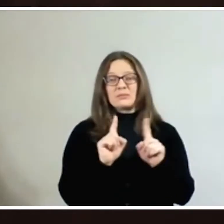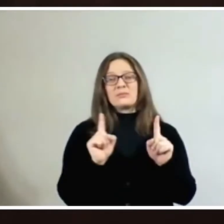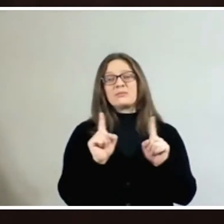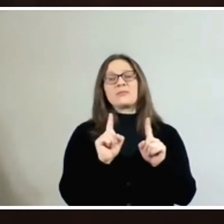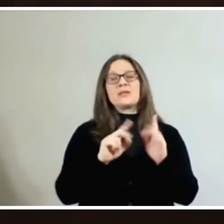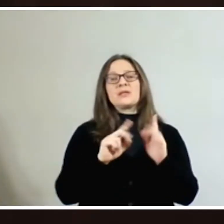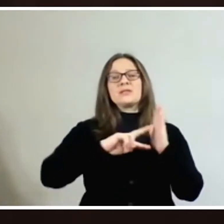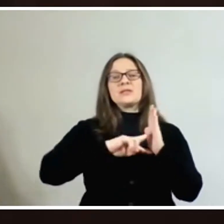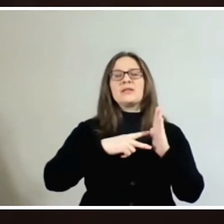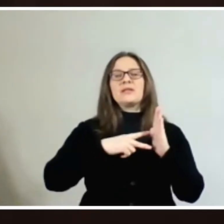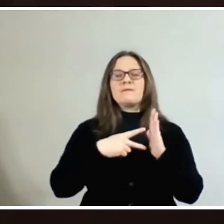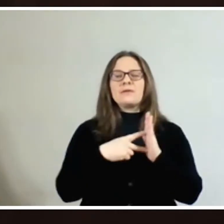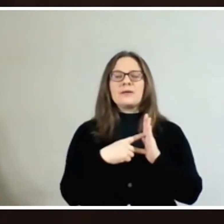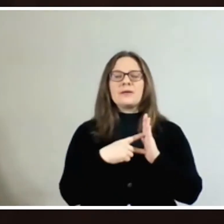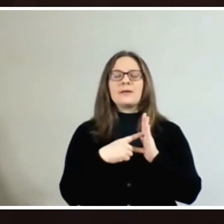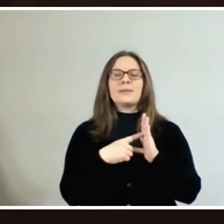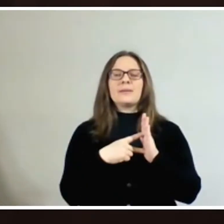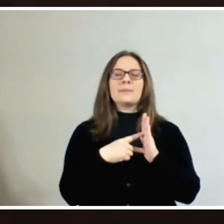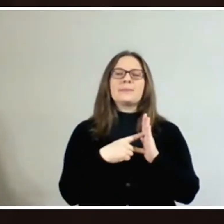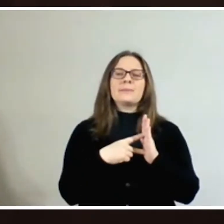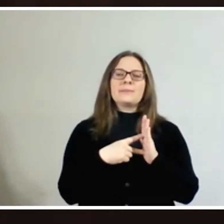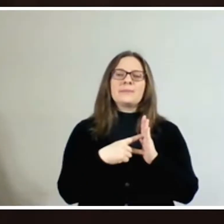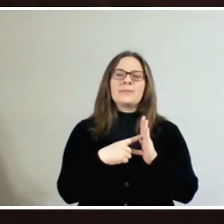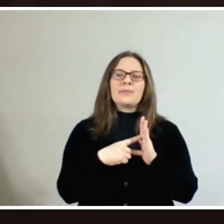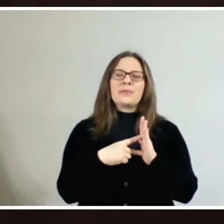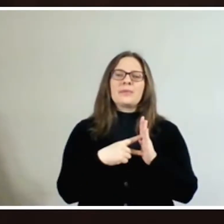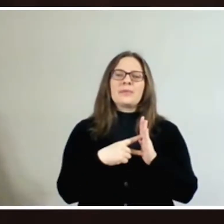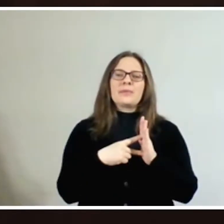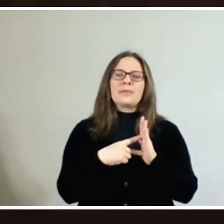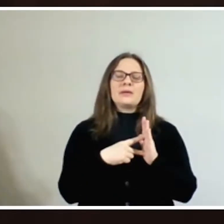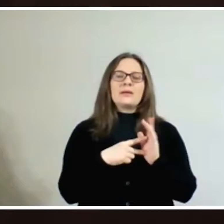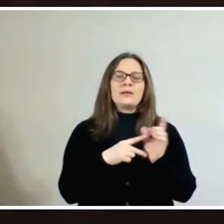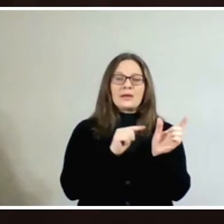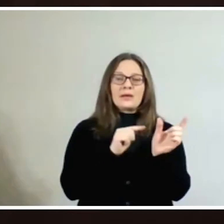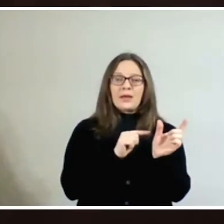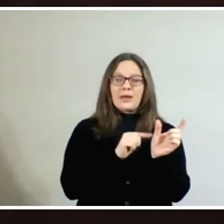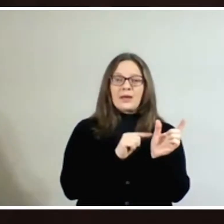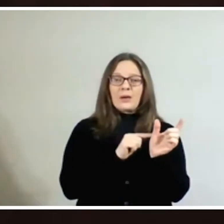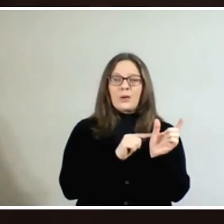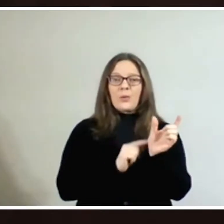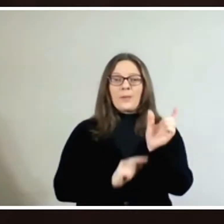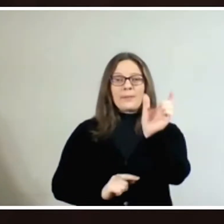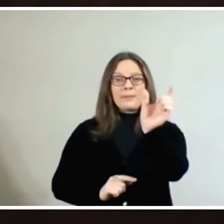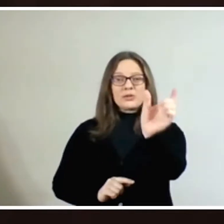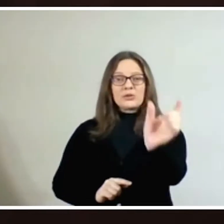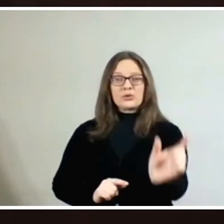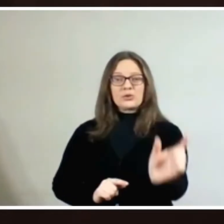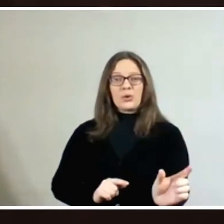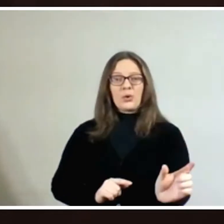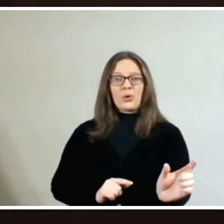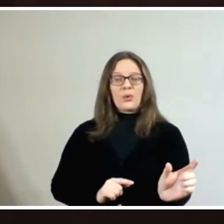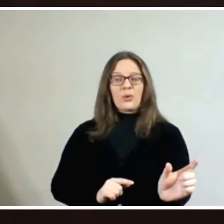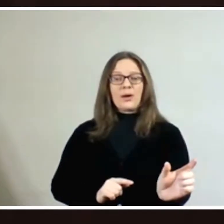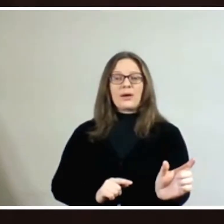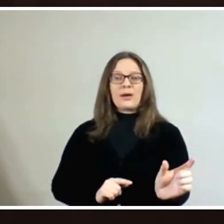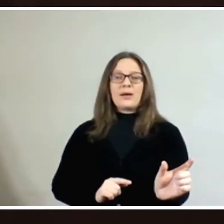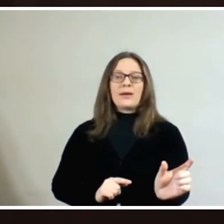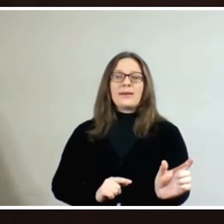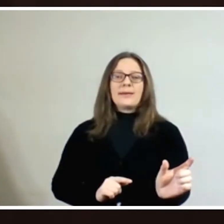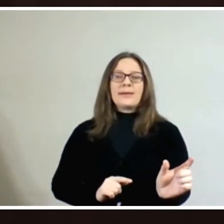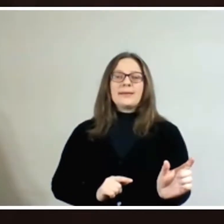Esse anticristo aqui refere-se àquele que nega a deidade de Cristo, a divindade de